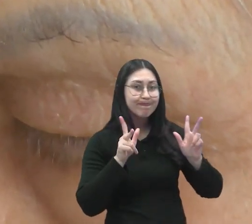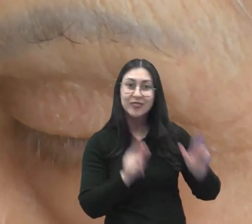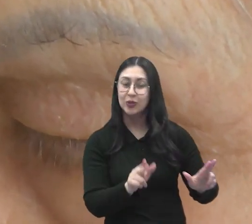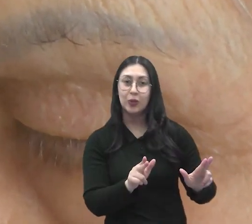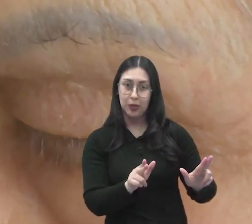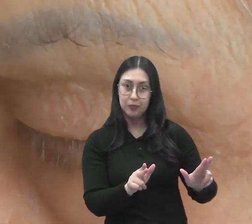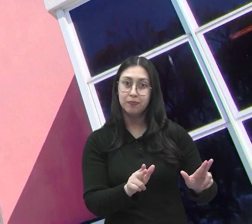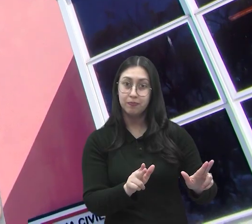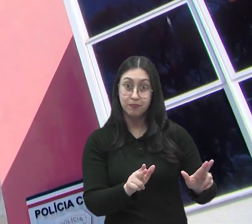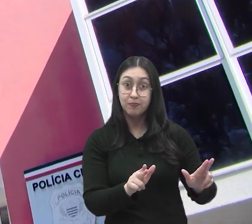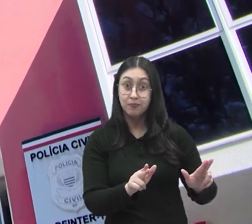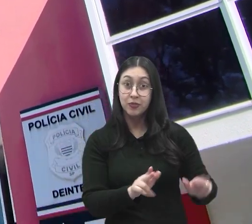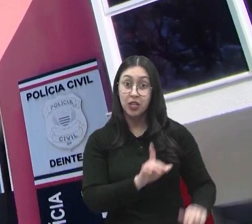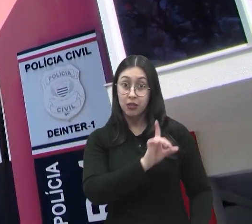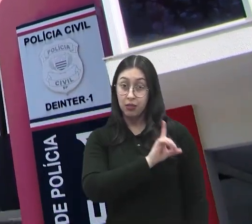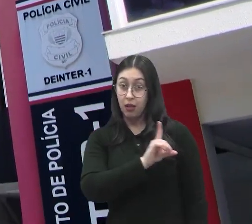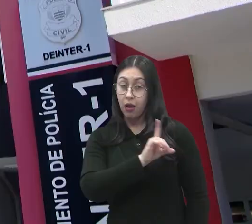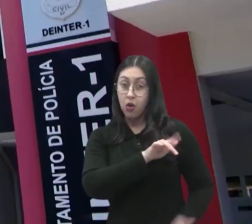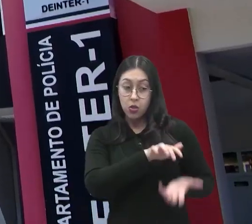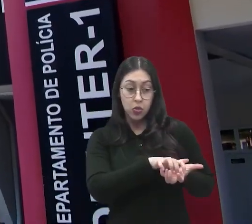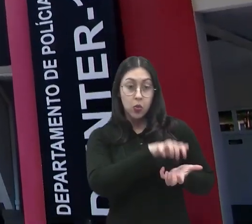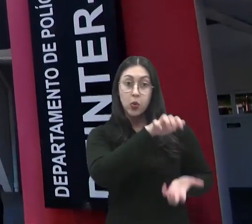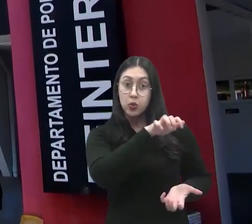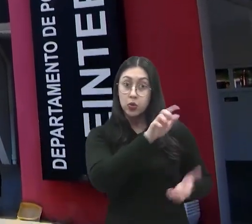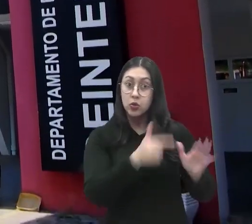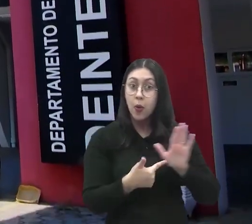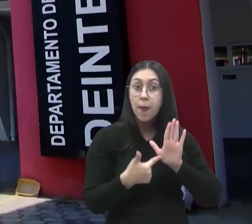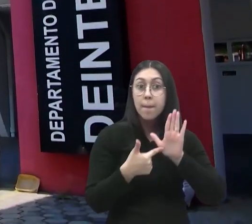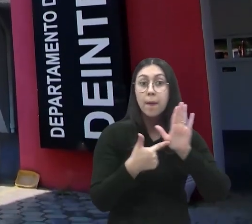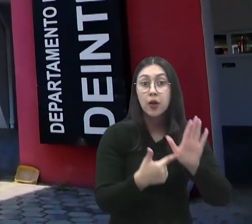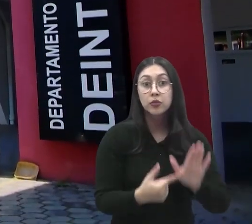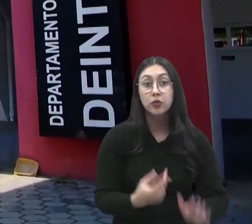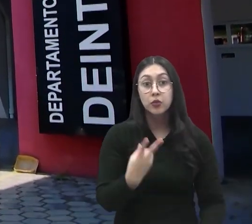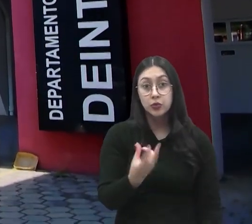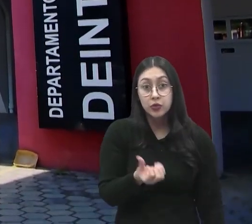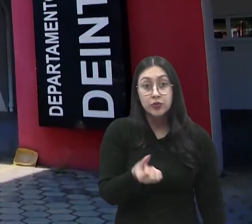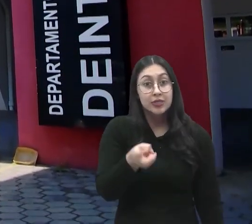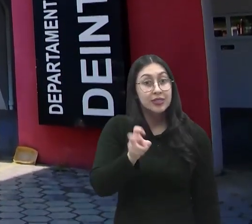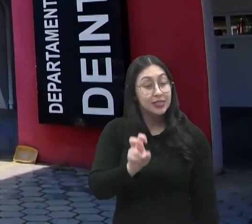se repete. A Delegacia do Idoso registrou